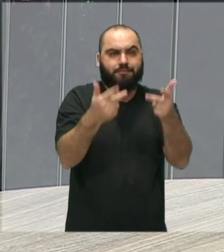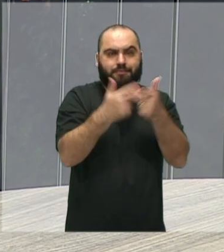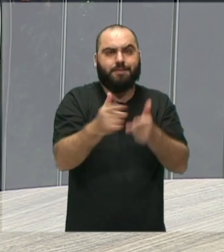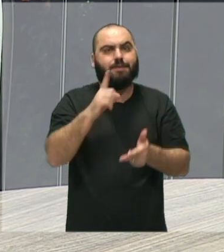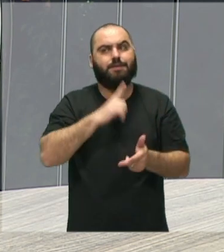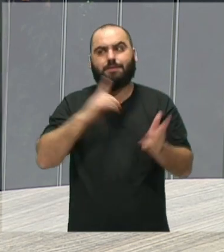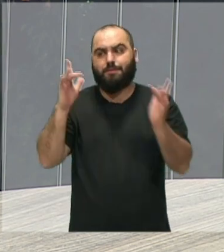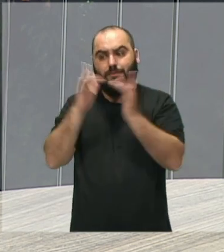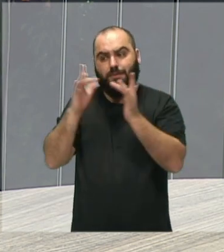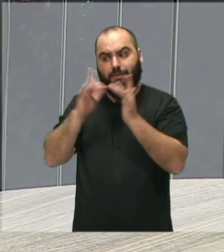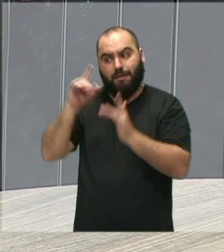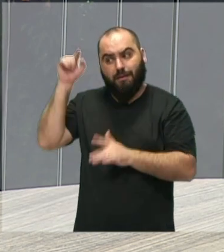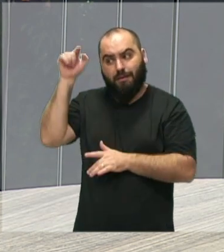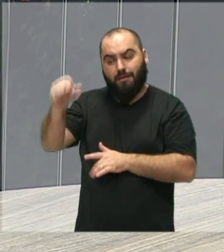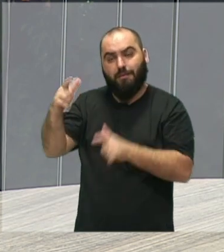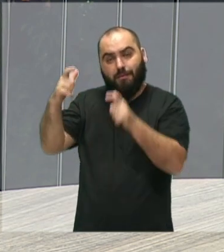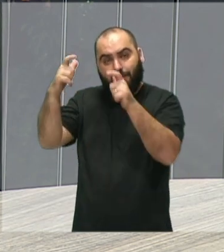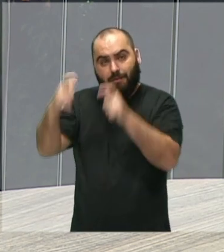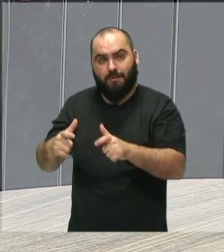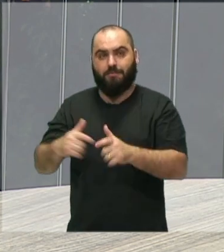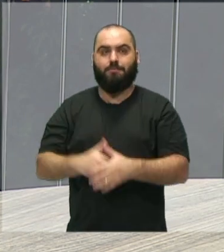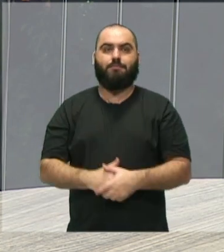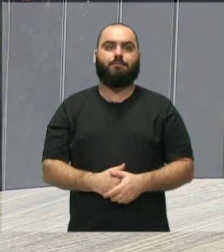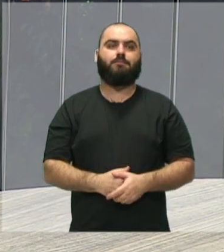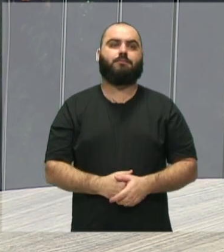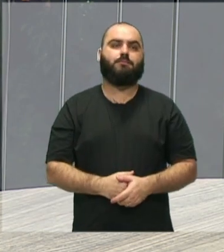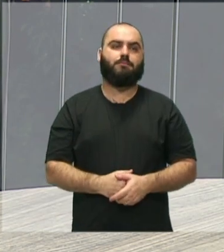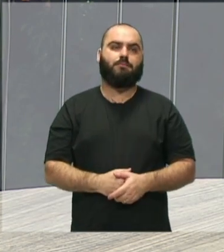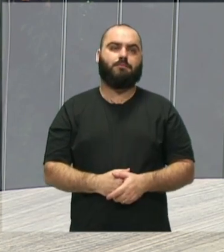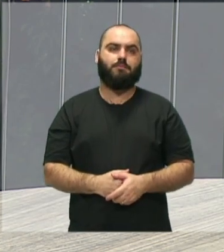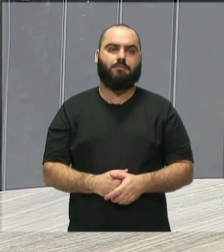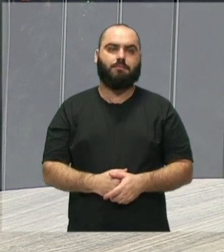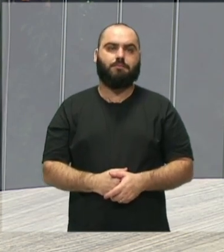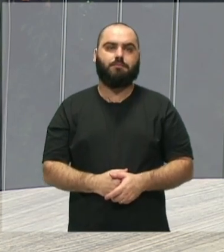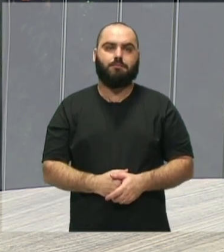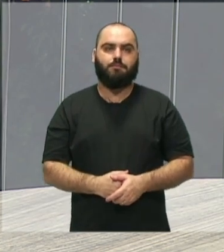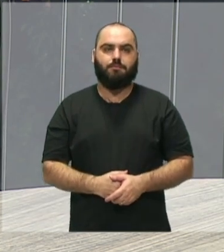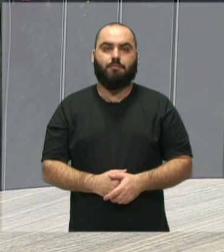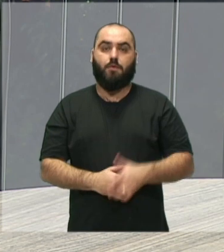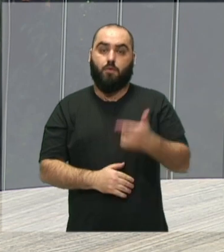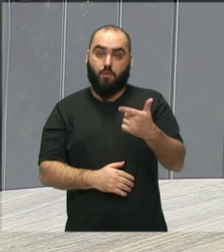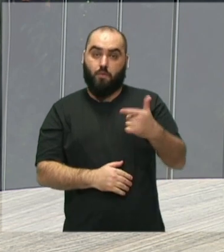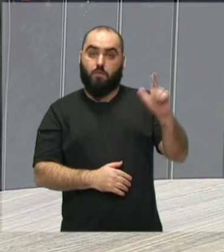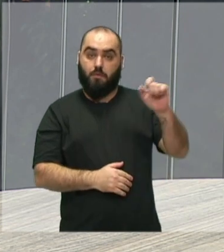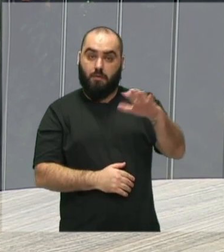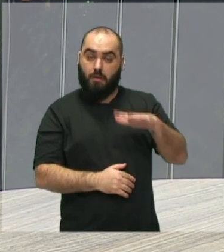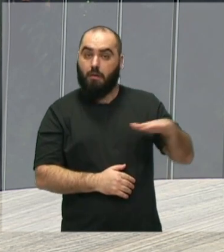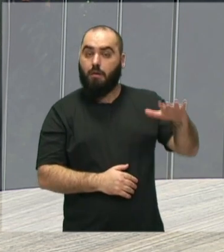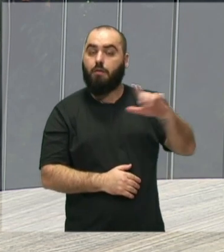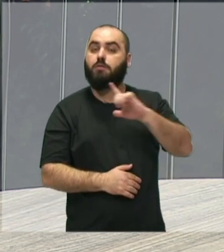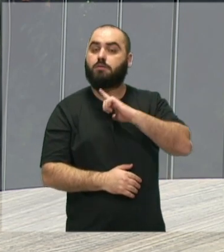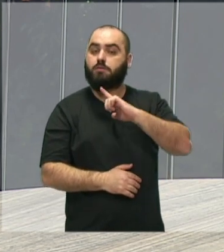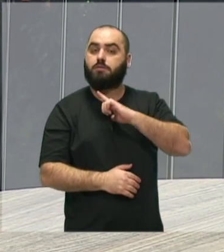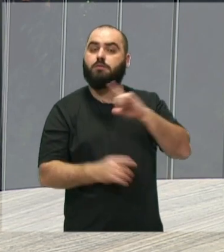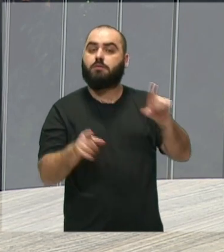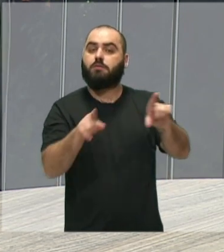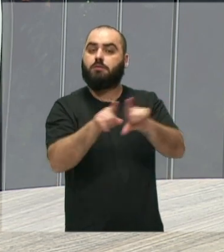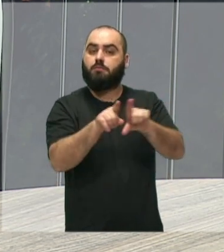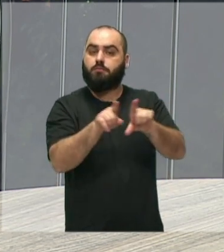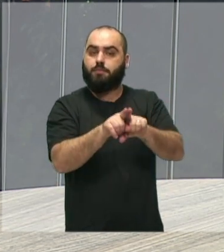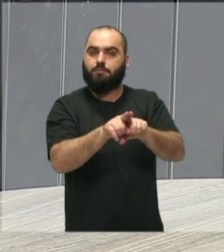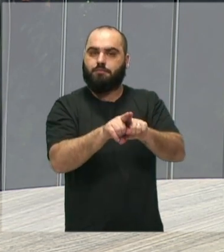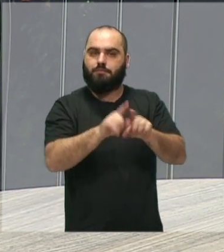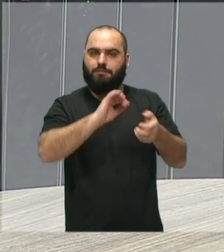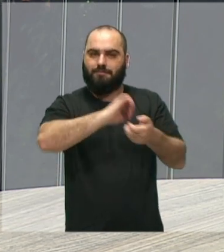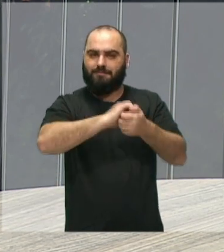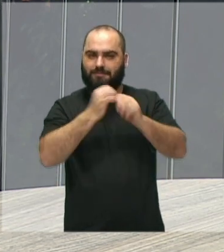presente ali no espaço do museu. Sim. Aí, outro também que tinha, daí era uma relação com a arte nos